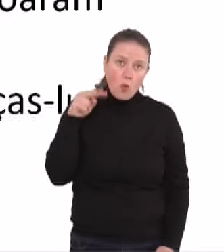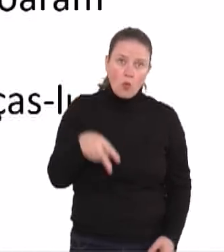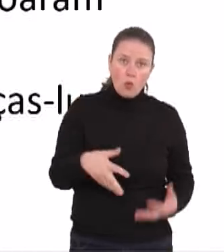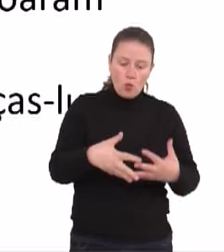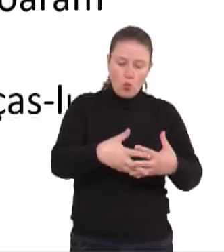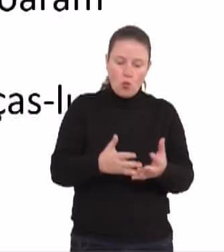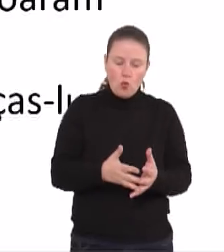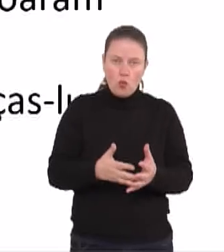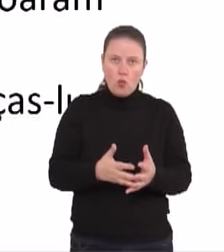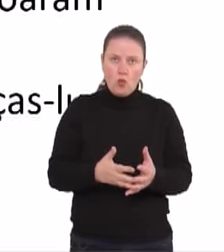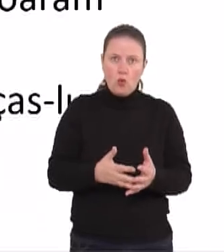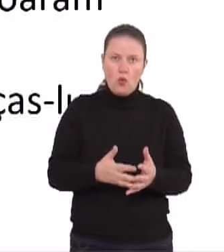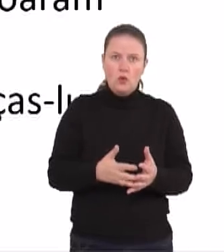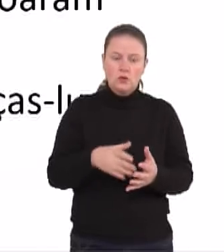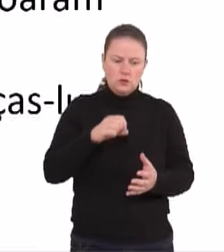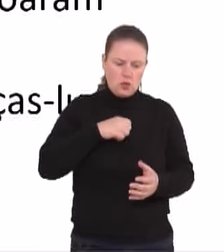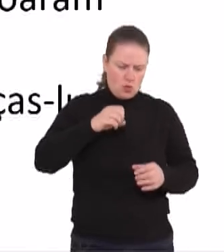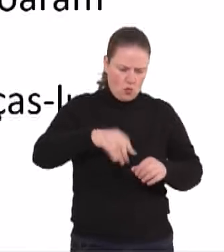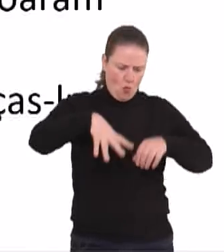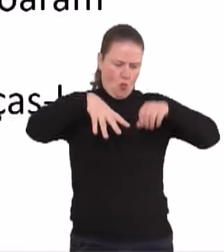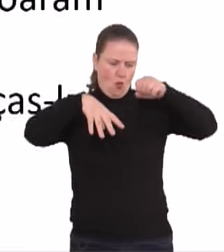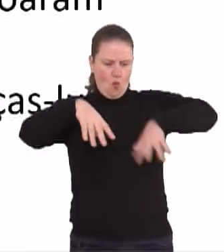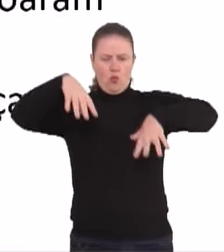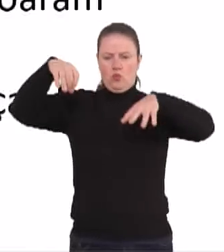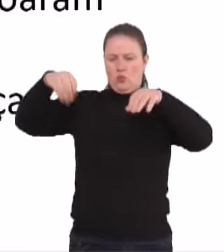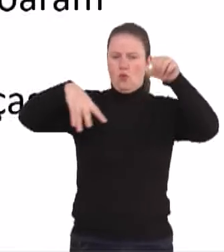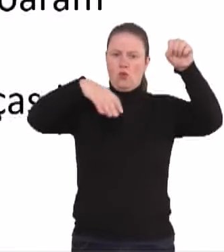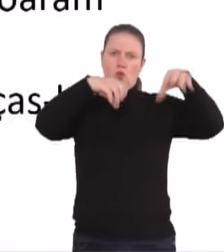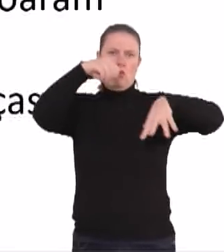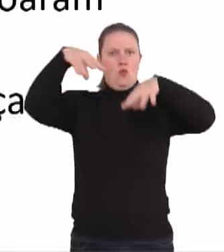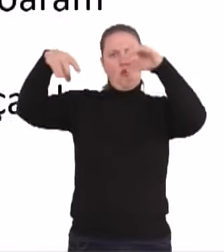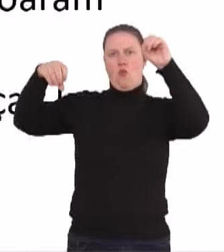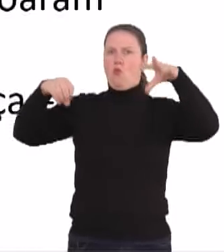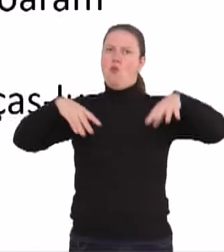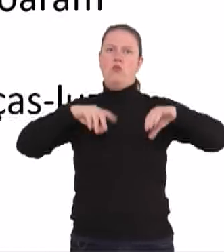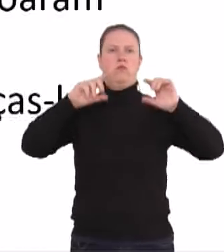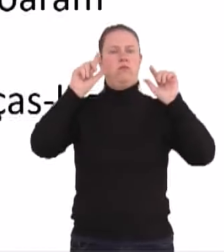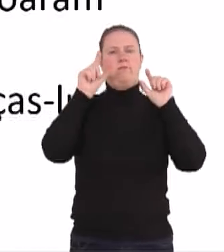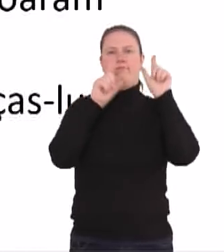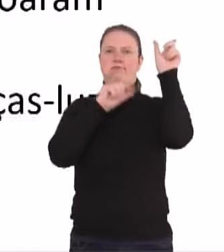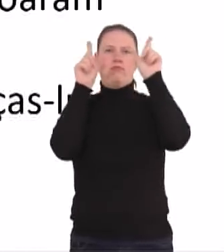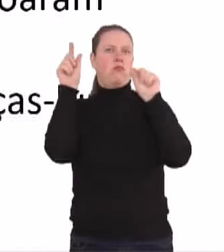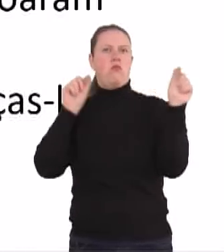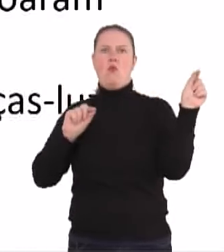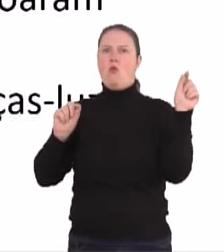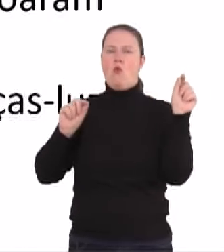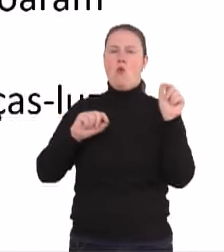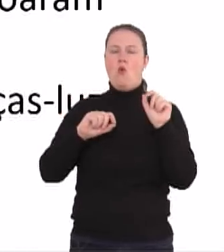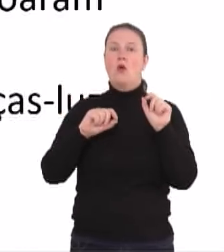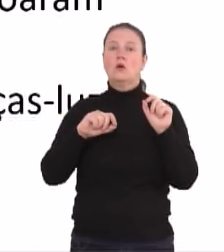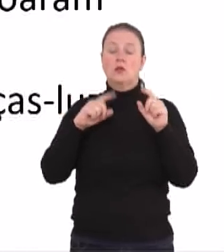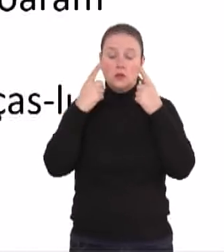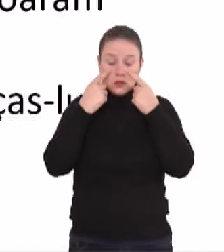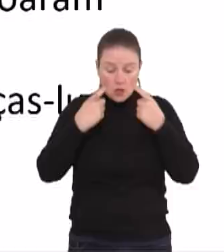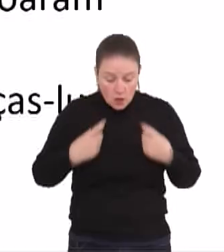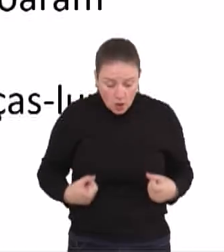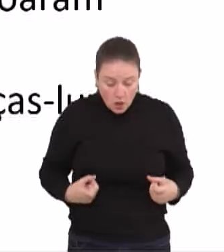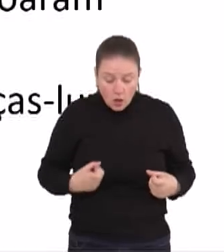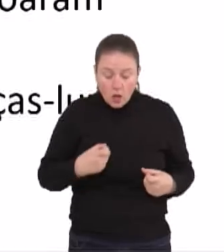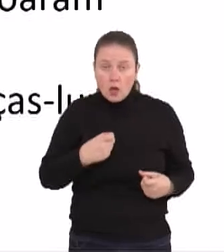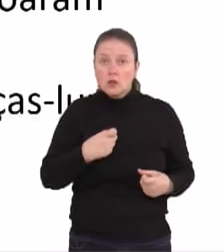Dela voaram luzes faiscantes e risonhas para todos os lados. As lágrimas de Uru haviam se transformado